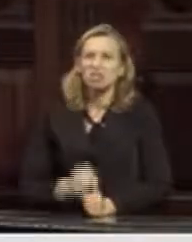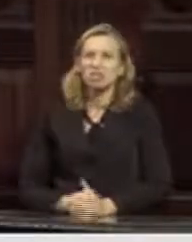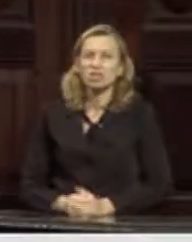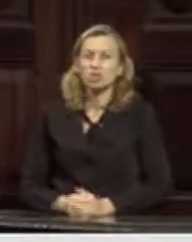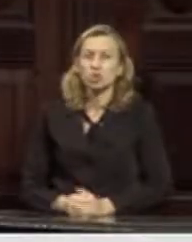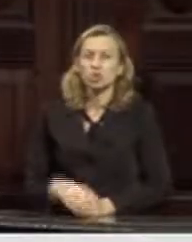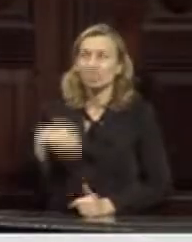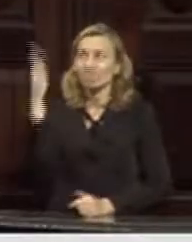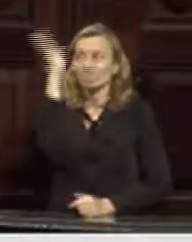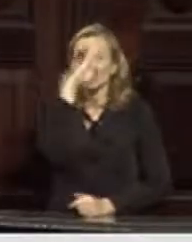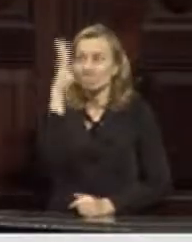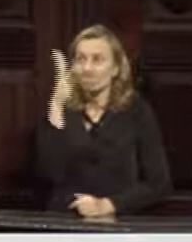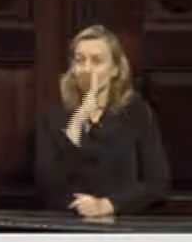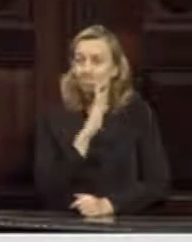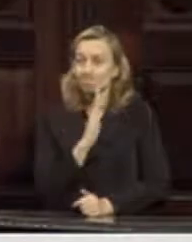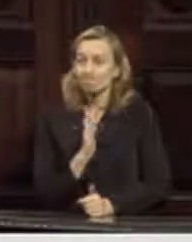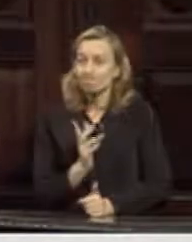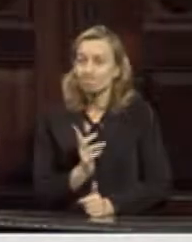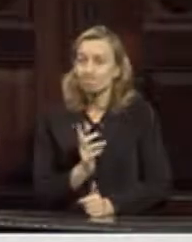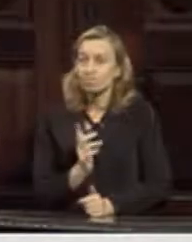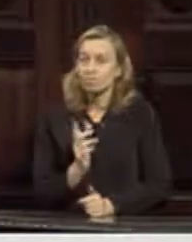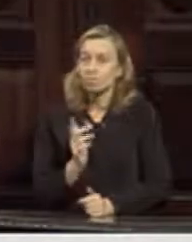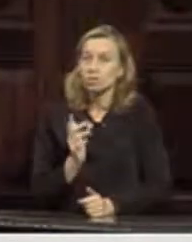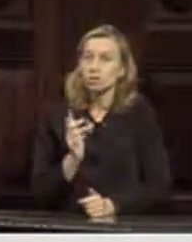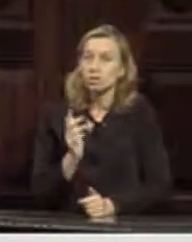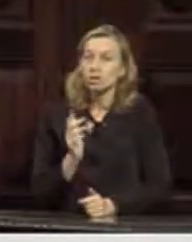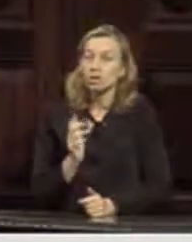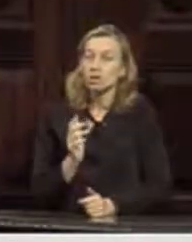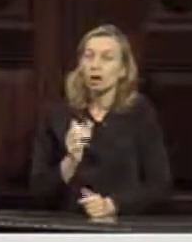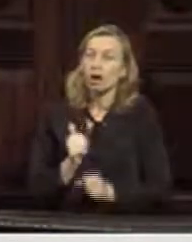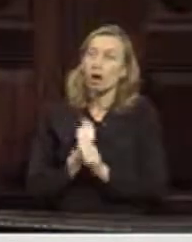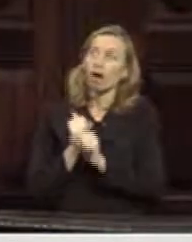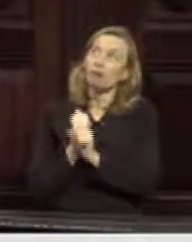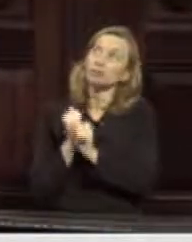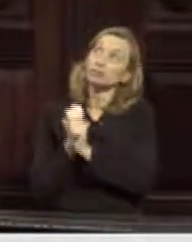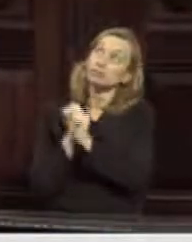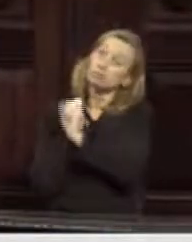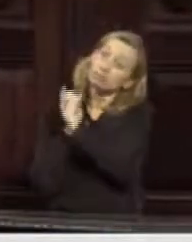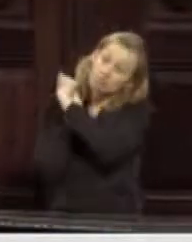que o Brasil, ao longo das últimas décadas,